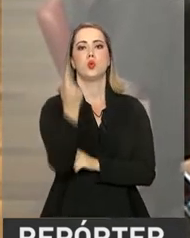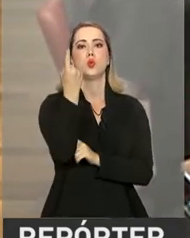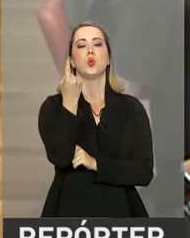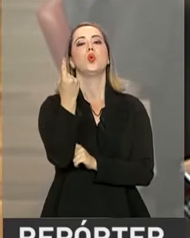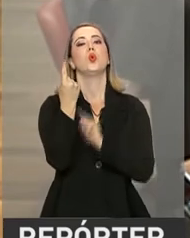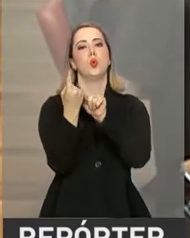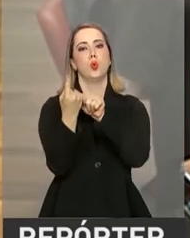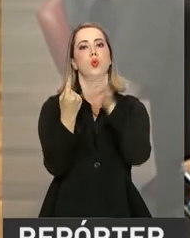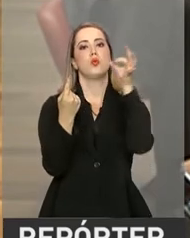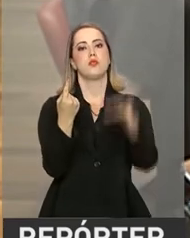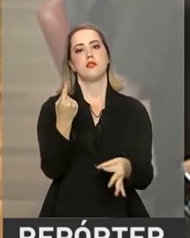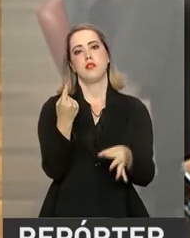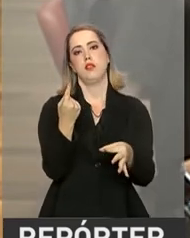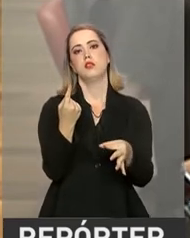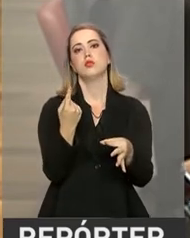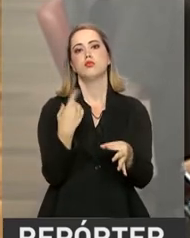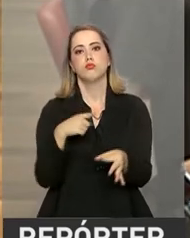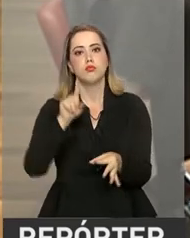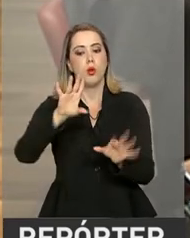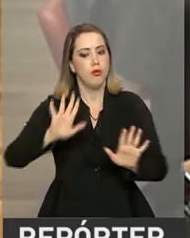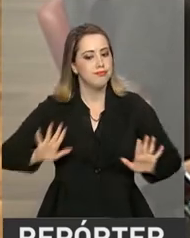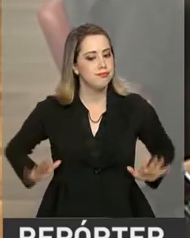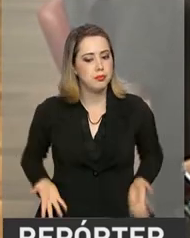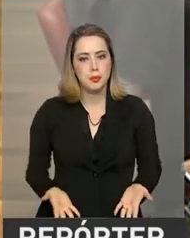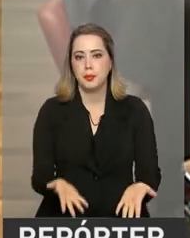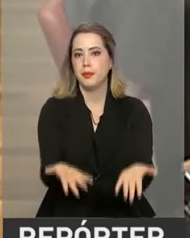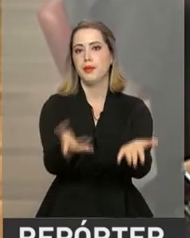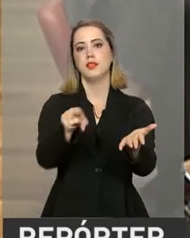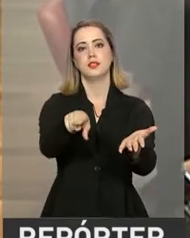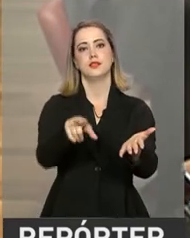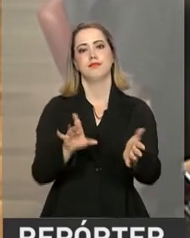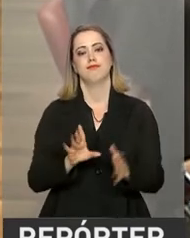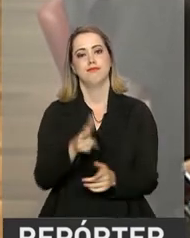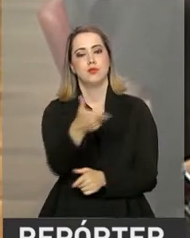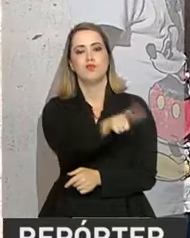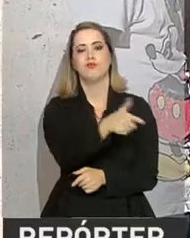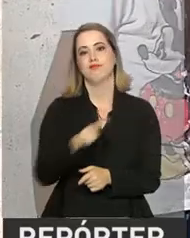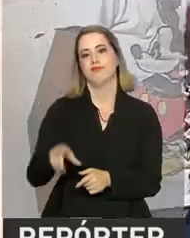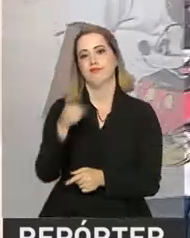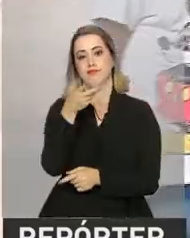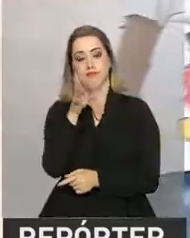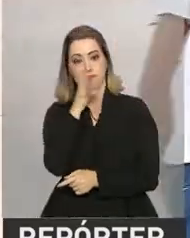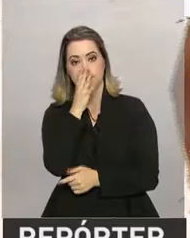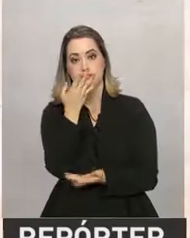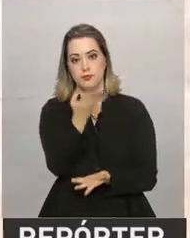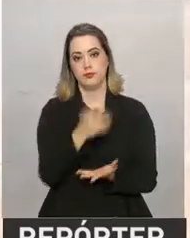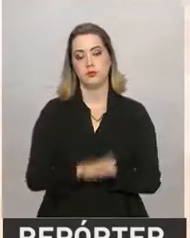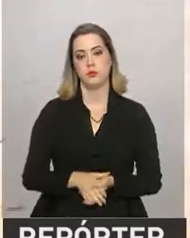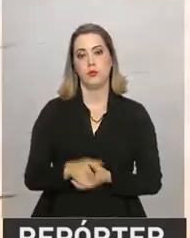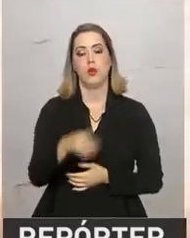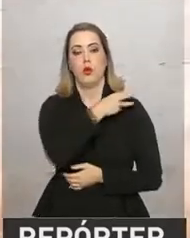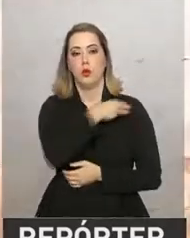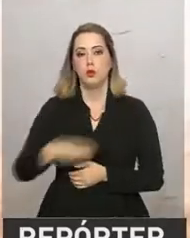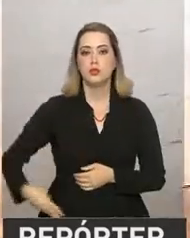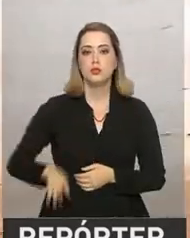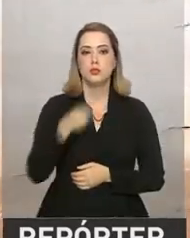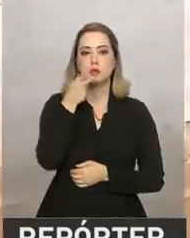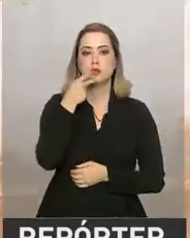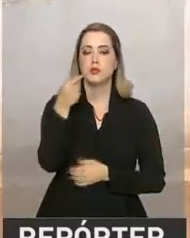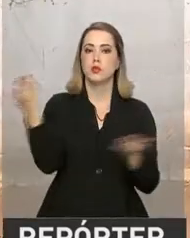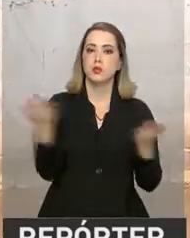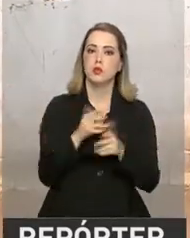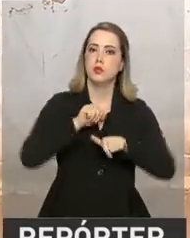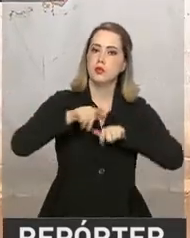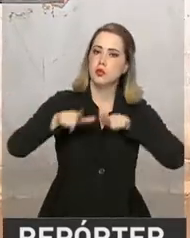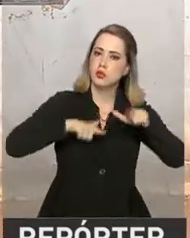deserto disso vai ser um impulso um estímulo gigantesco para os outros o ministro também informou que o governo está fazendo uma operação